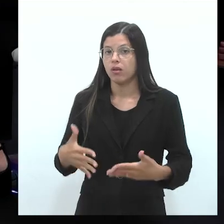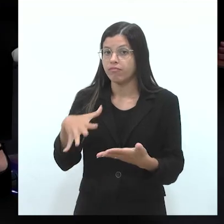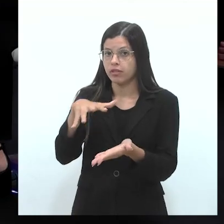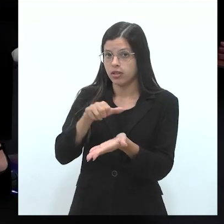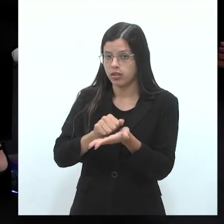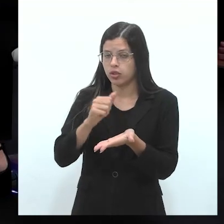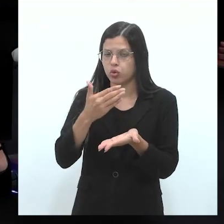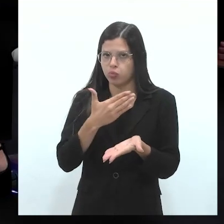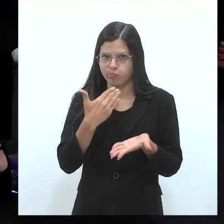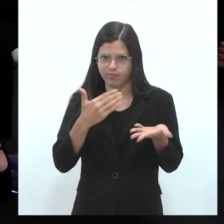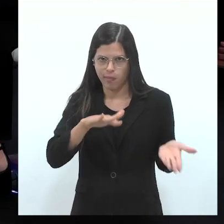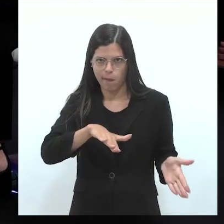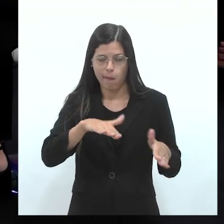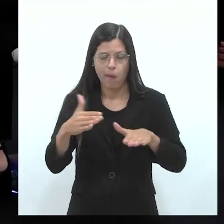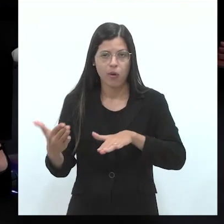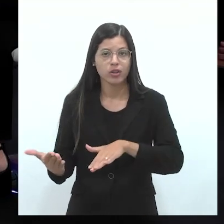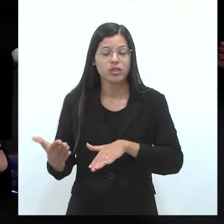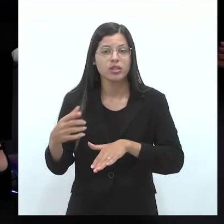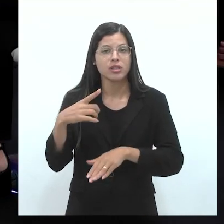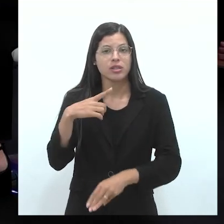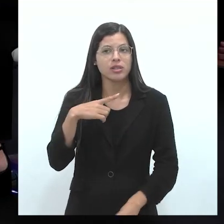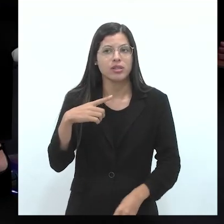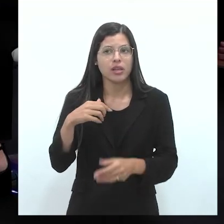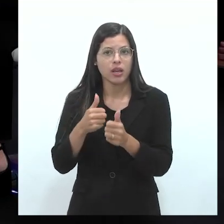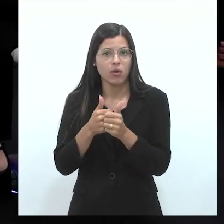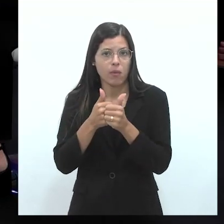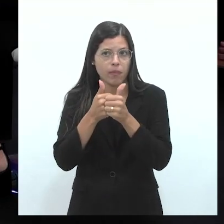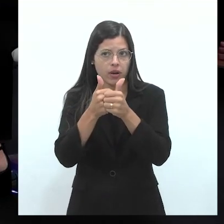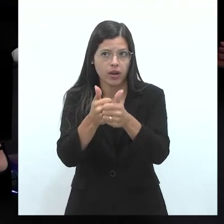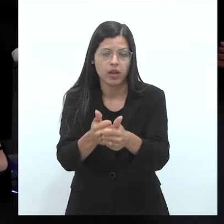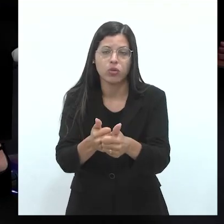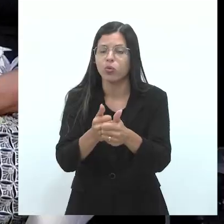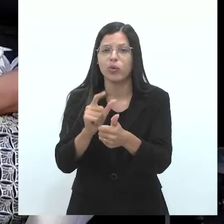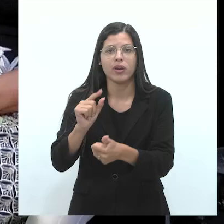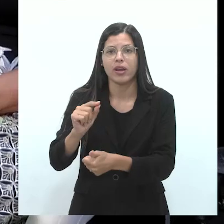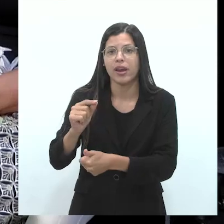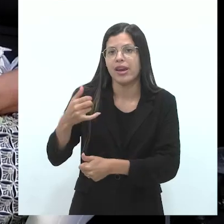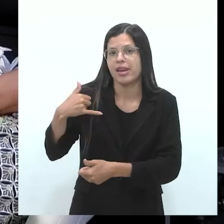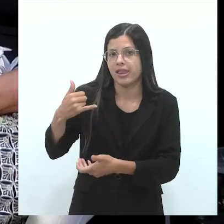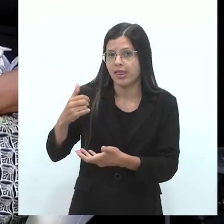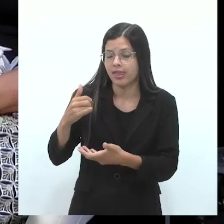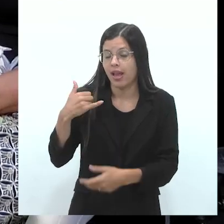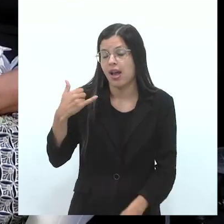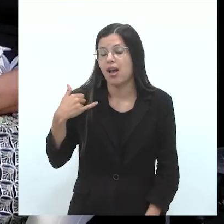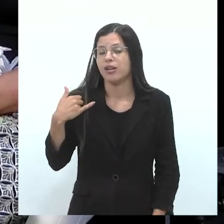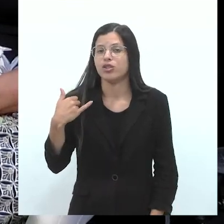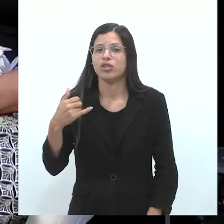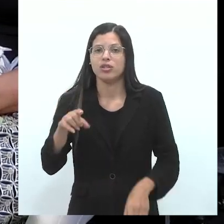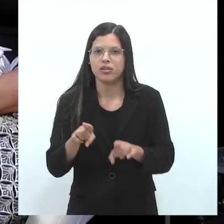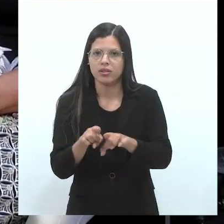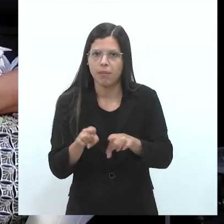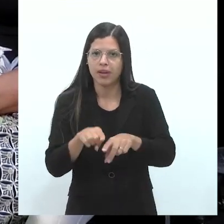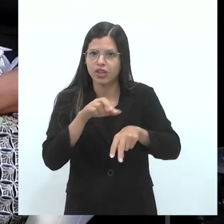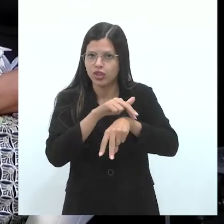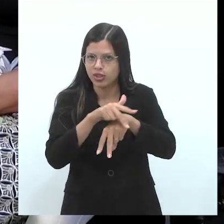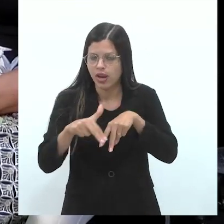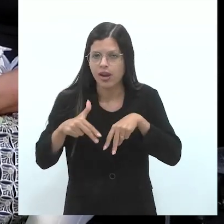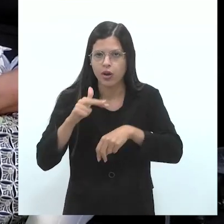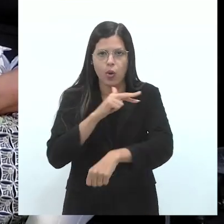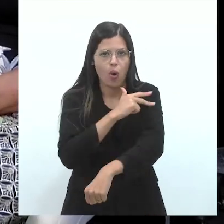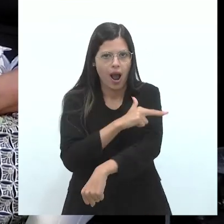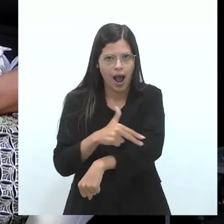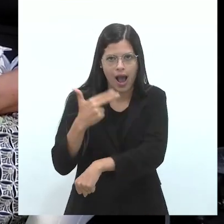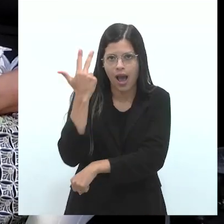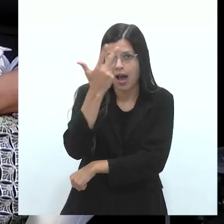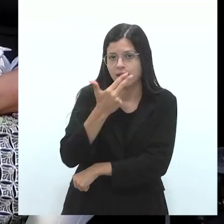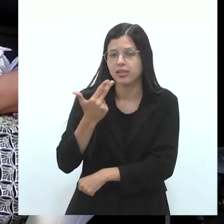óbito, eles são acompanhados, né, além da causa-mortes, de algumas variáveis, como a idade, sexo, raça, cor, e também nível